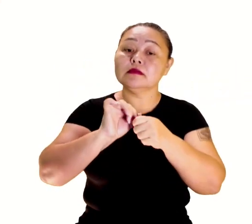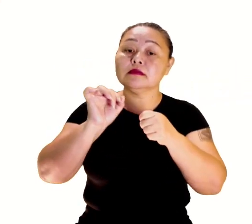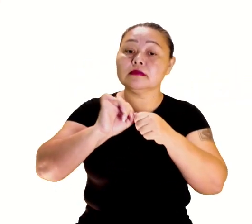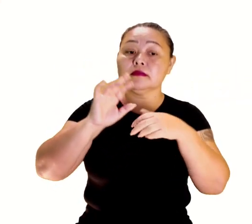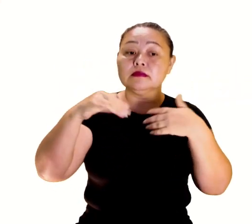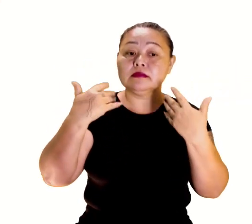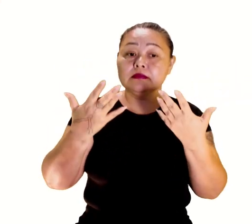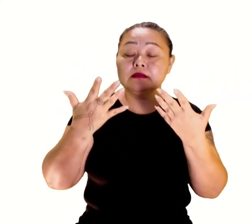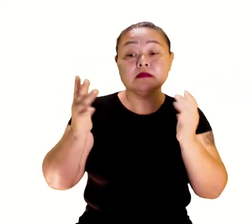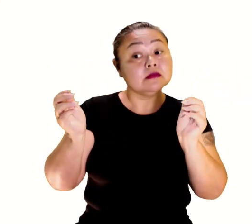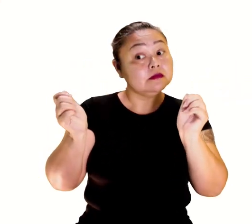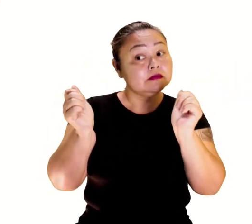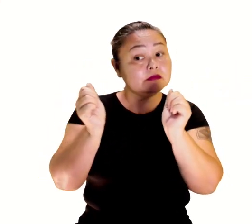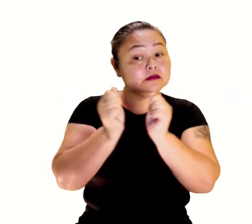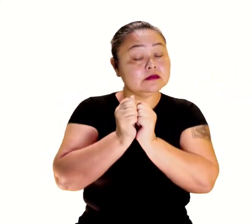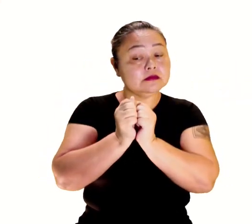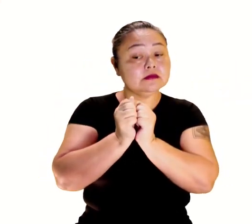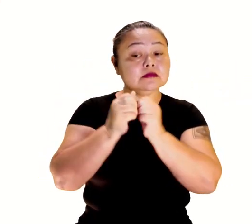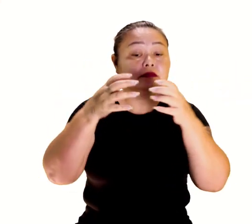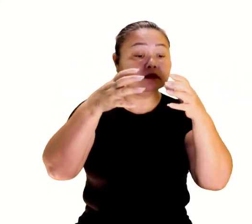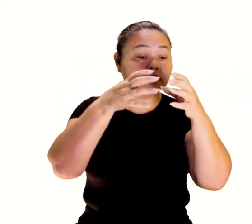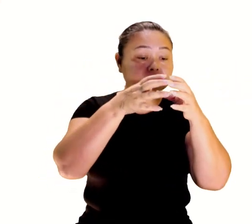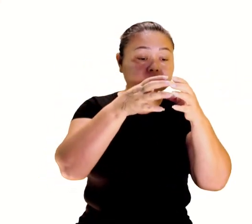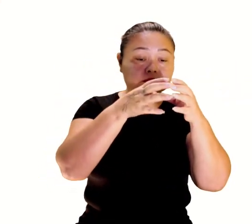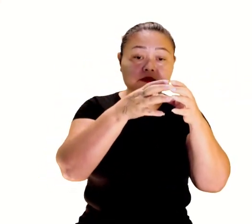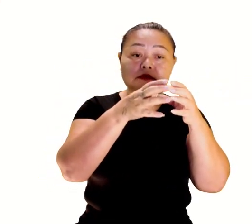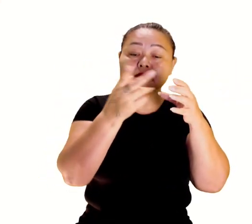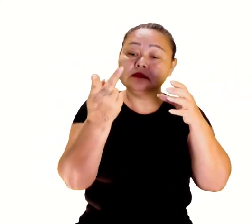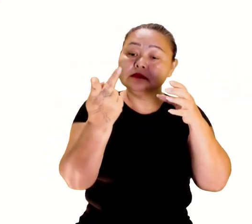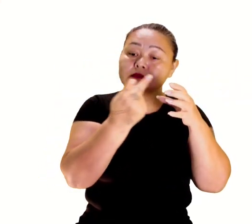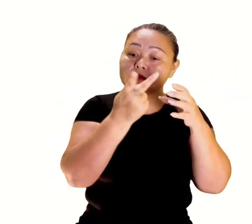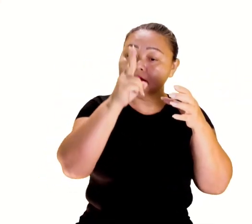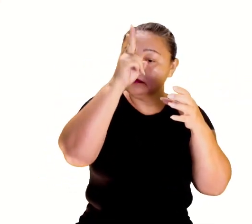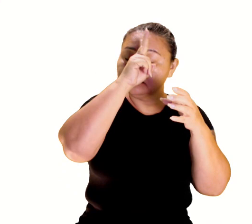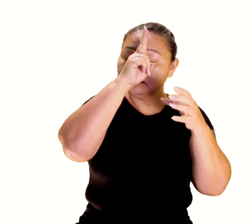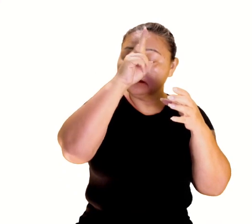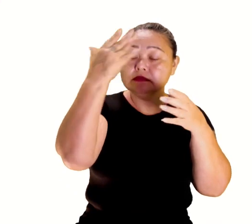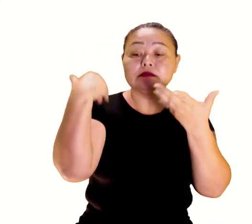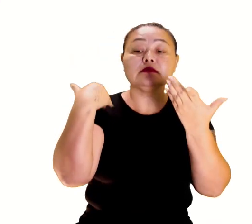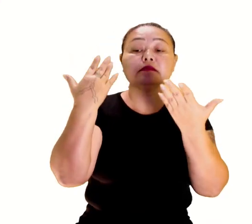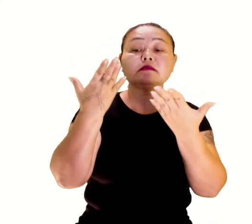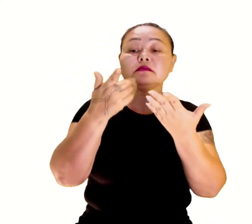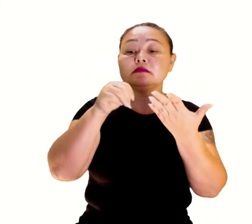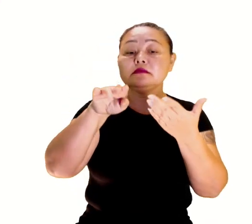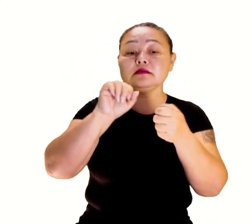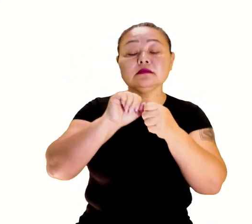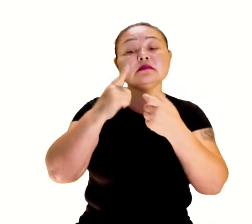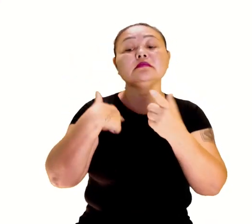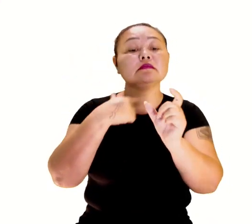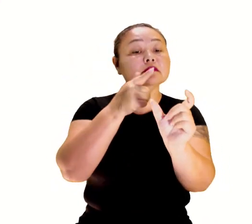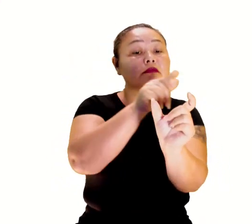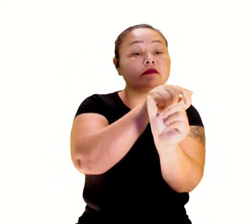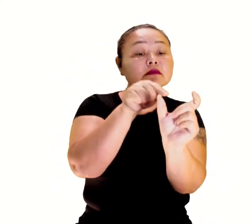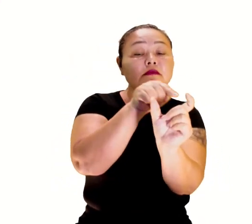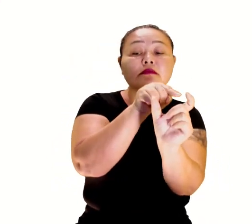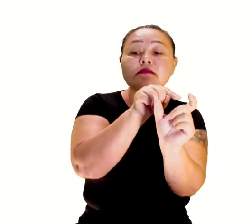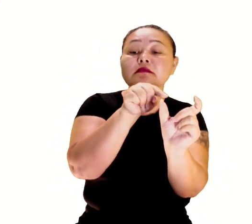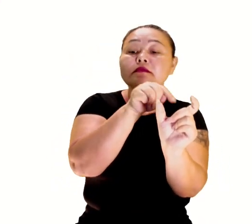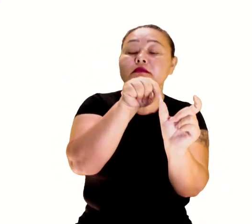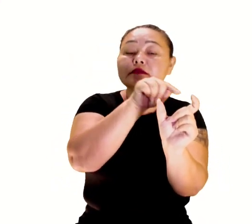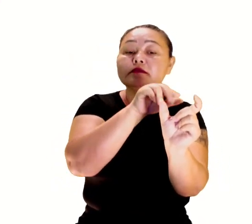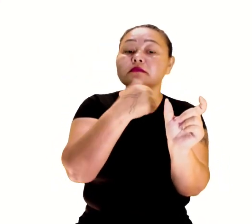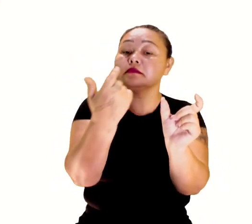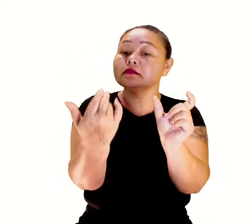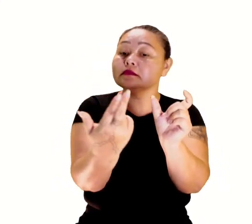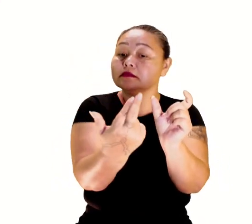agora juntar os termos semelhantes. Lembrando da aula de álgebra, termos semelhantes são termos que